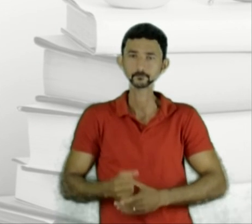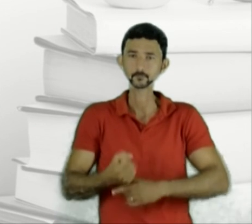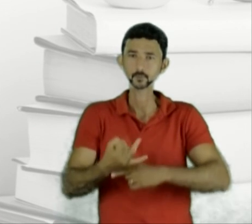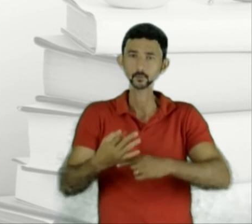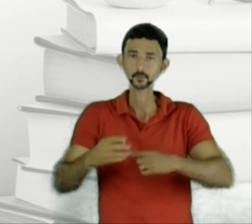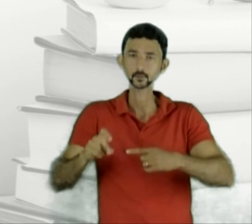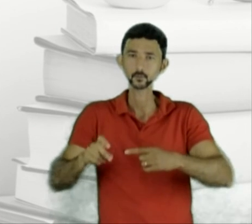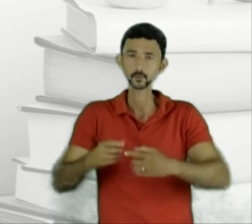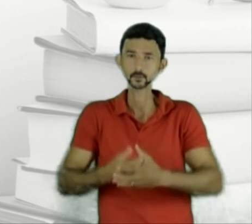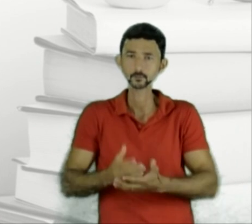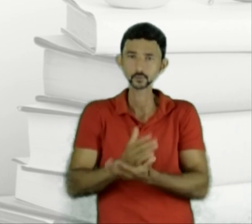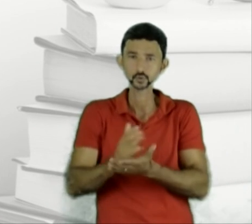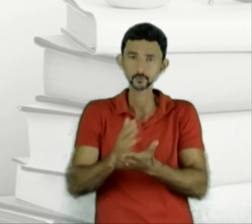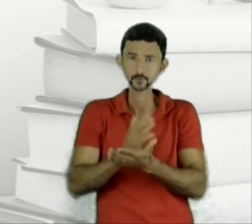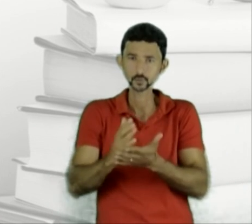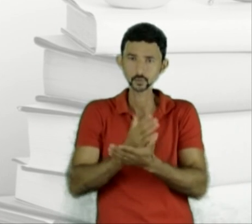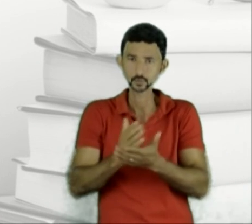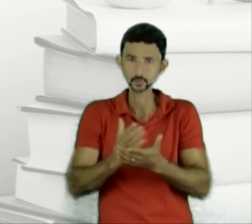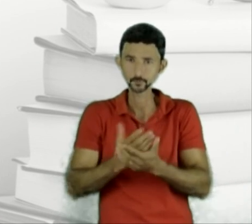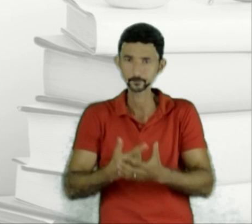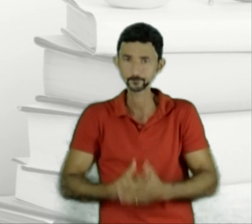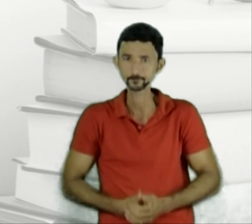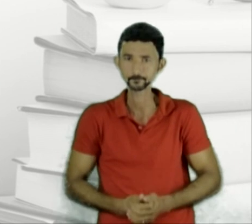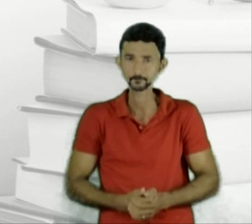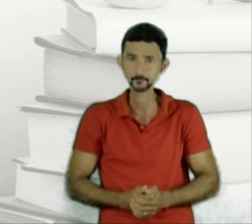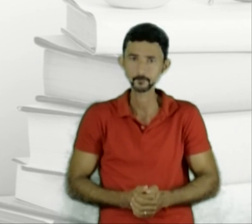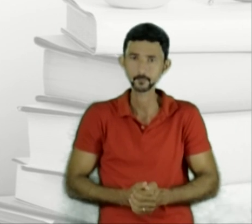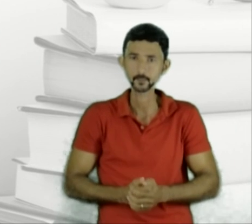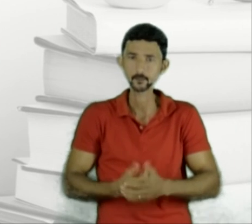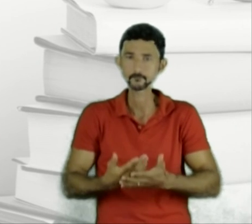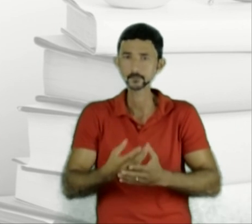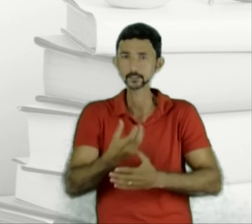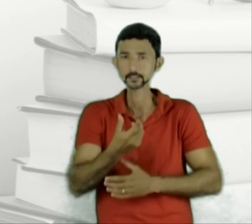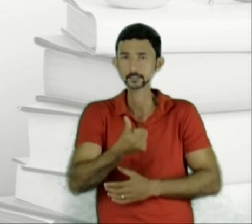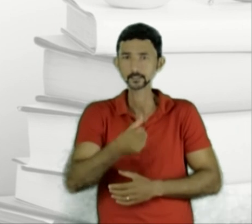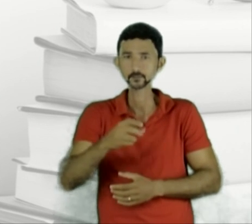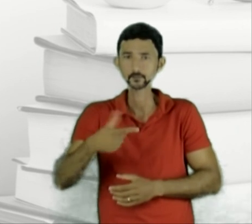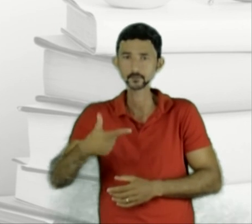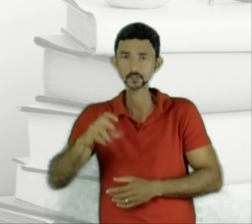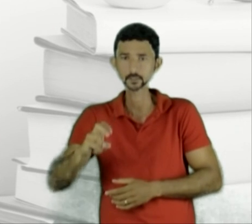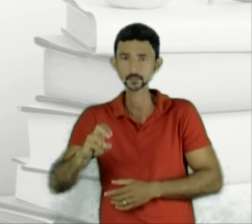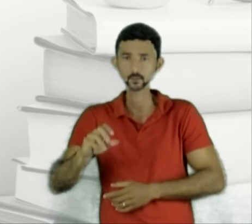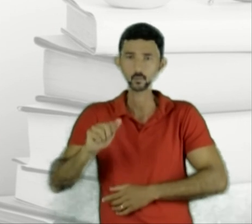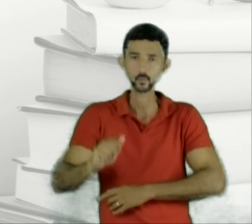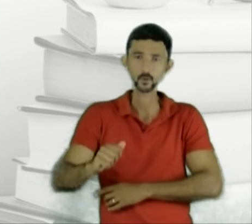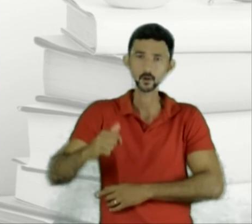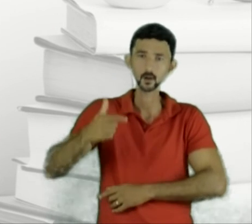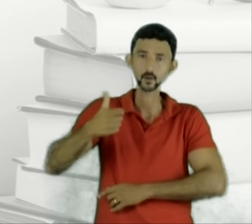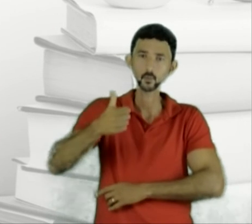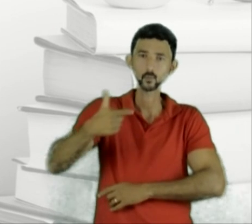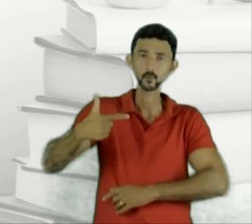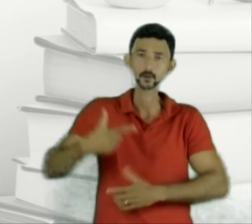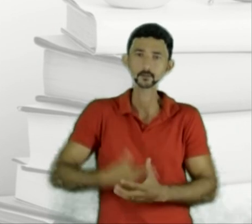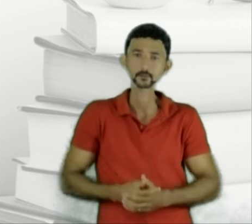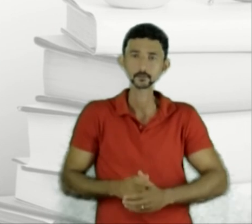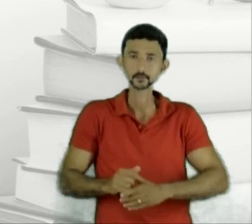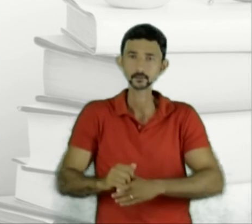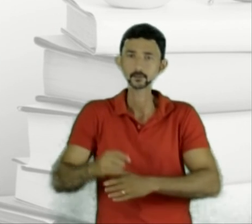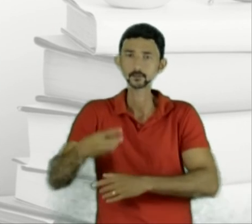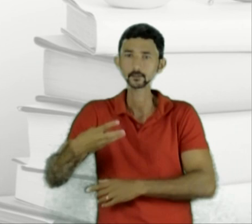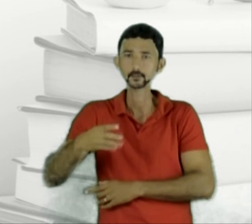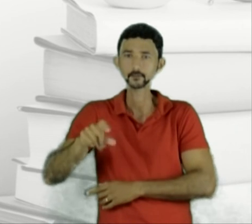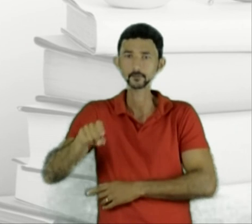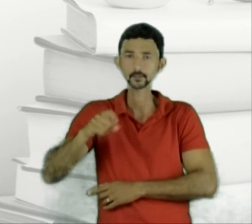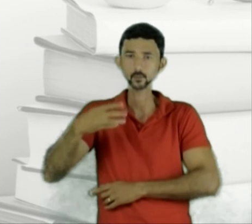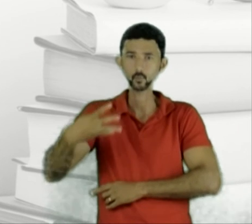eu faço a distribuição. 5 à quarta, 625, a ao cubo a quarta fica a elevado a 3